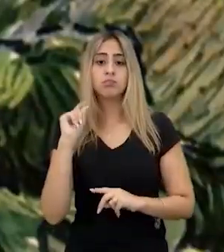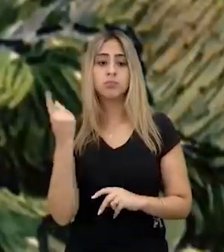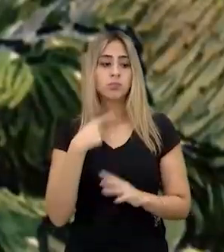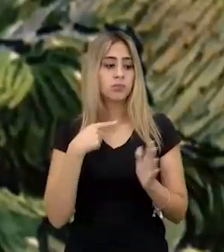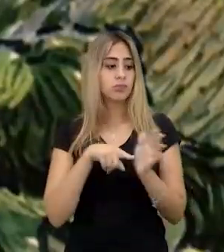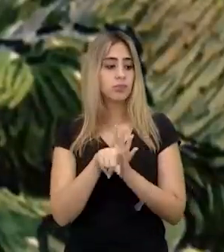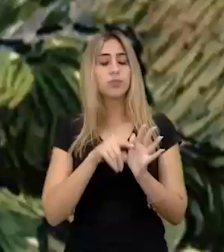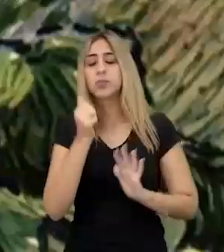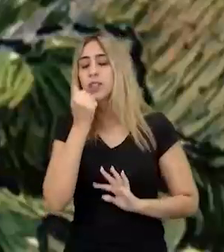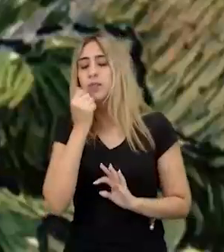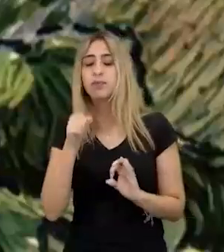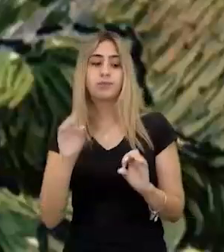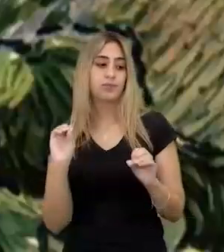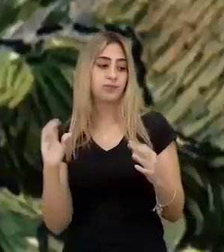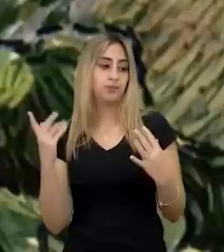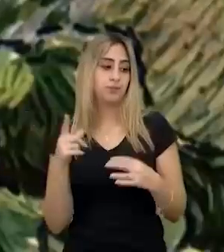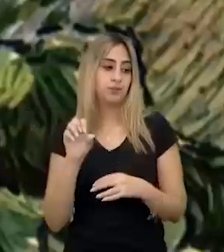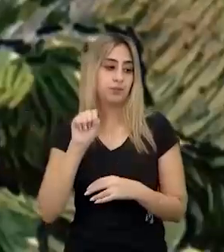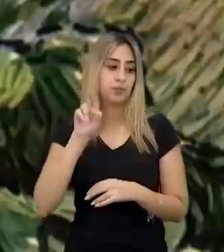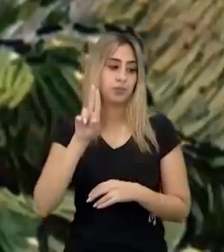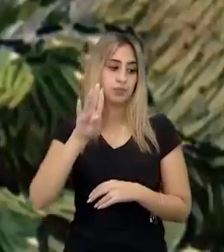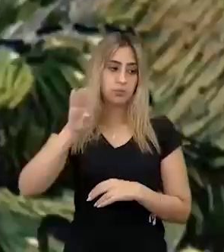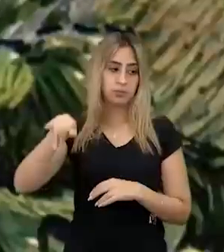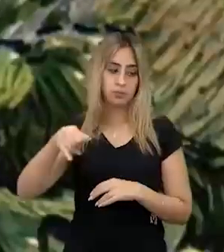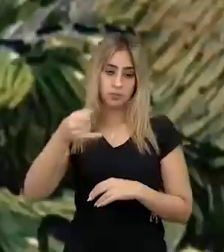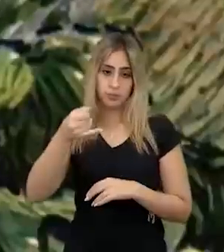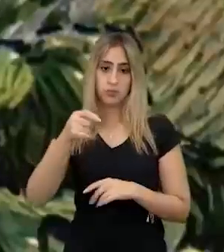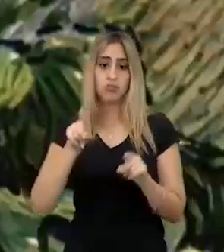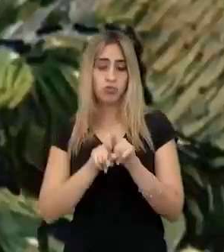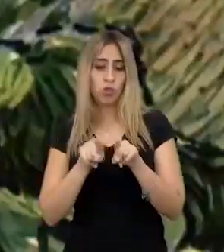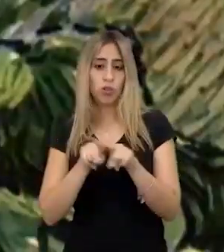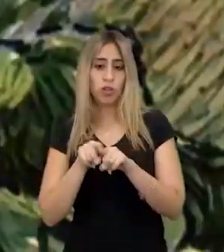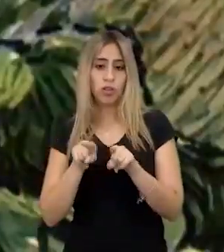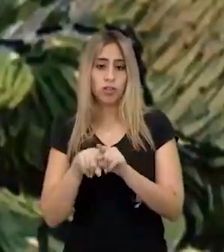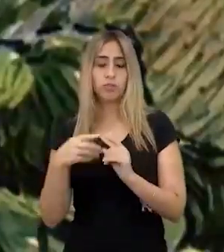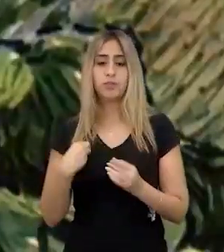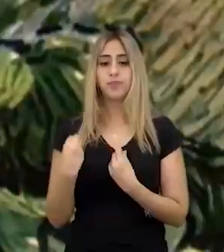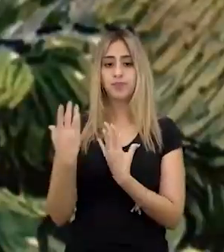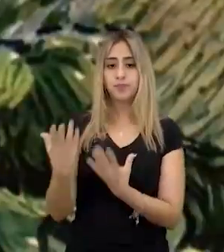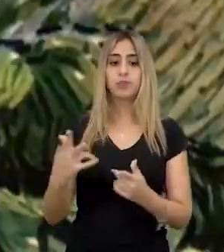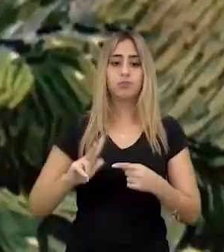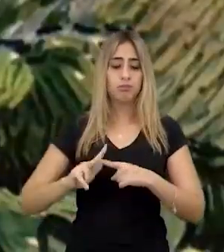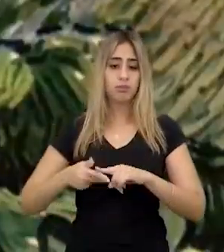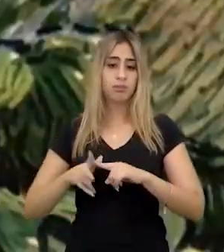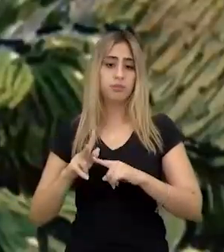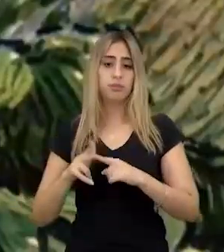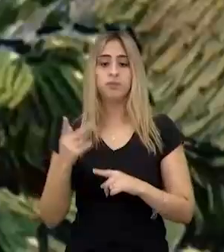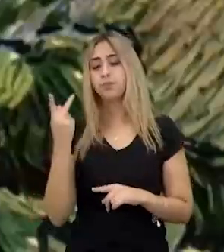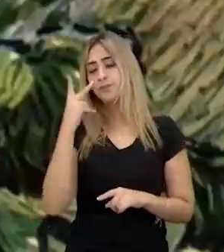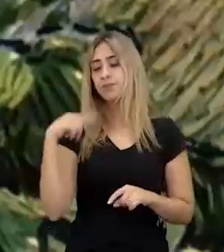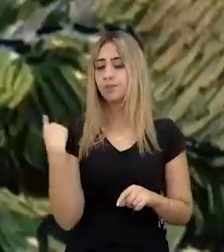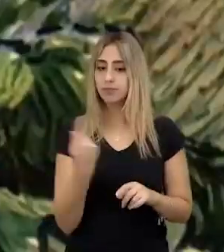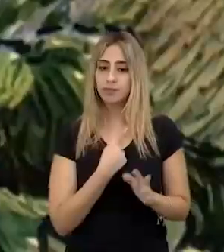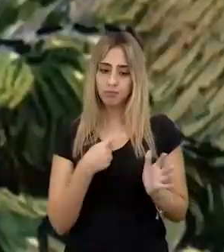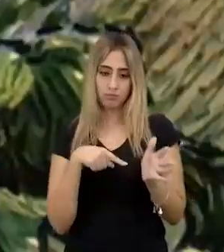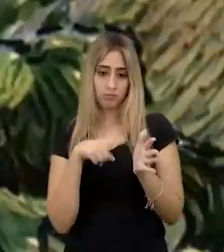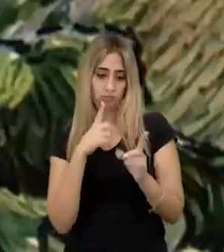científica acontecendo. Porém, no subjetivo, ele também nos dá as ferramentas para que a gente